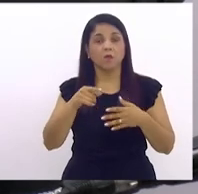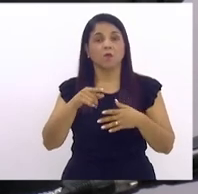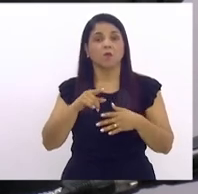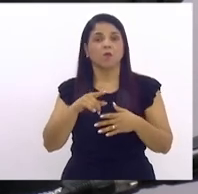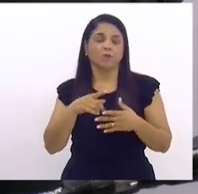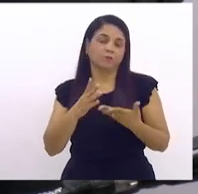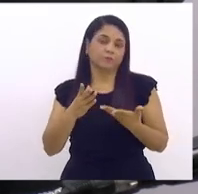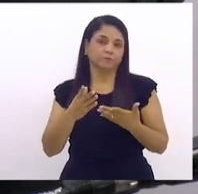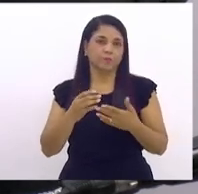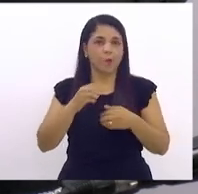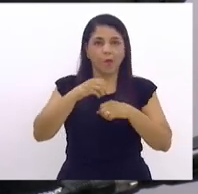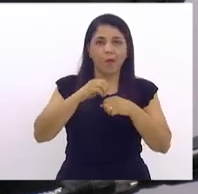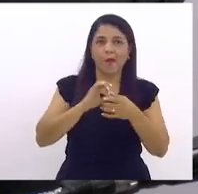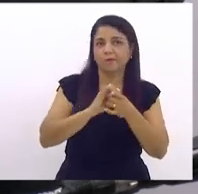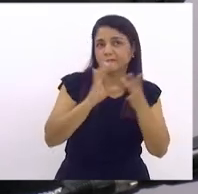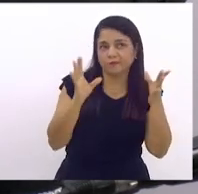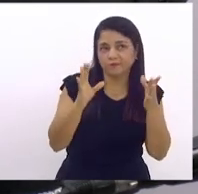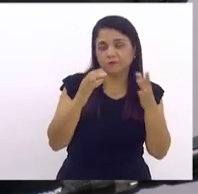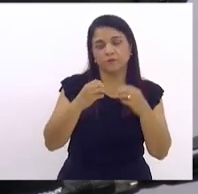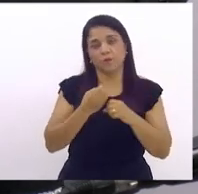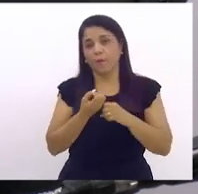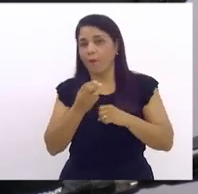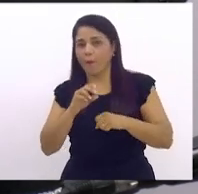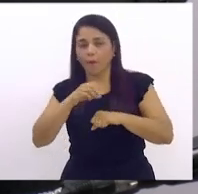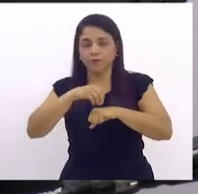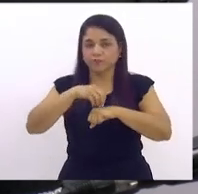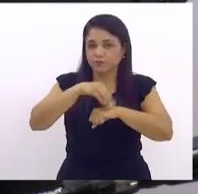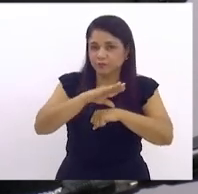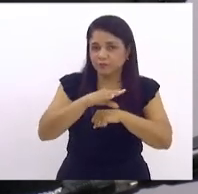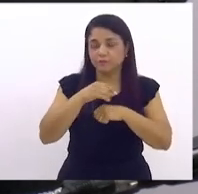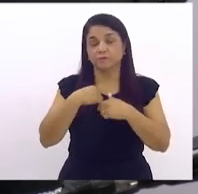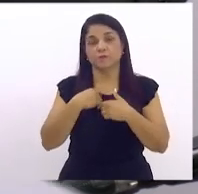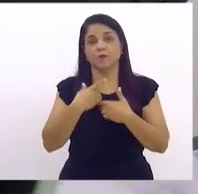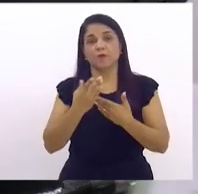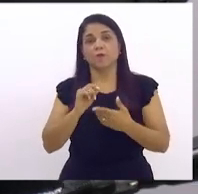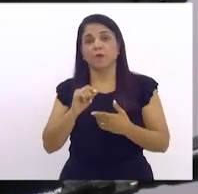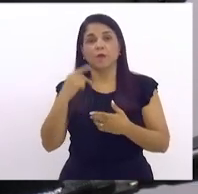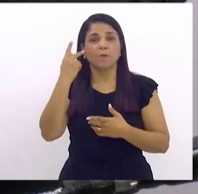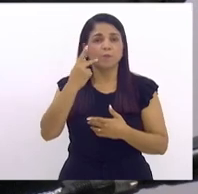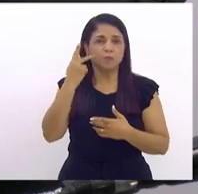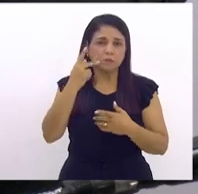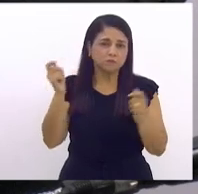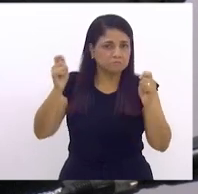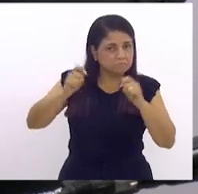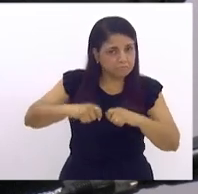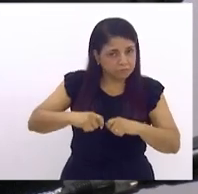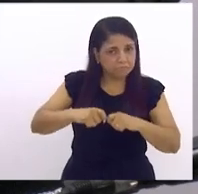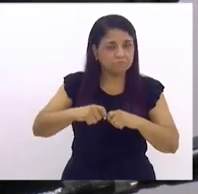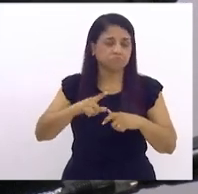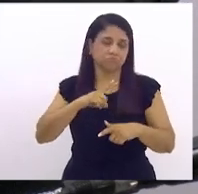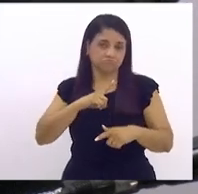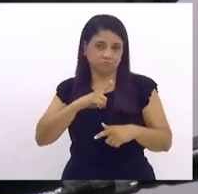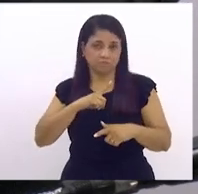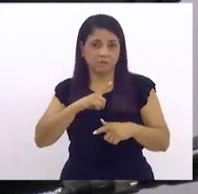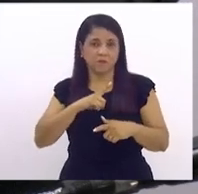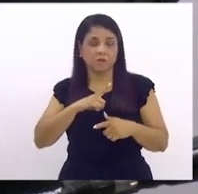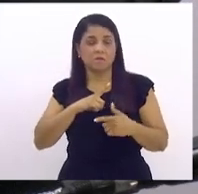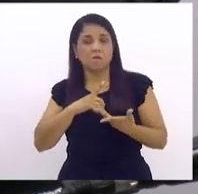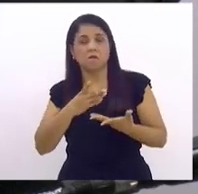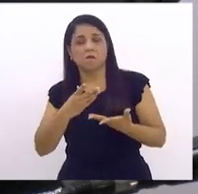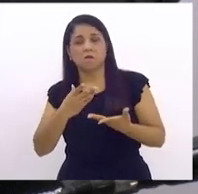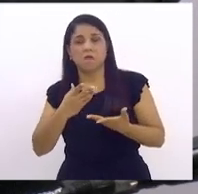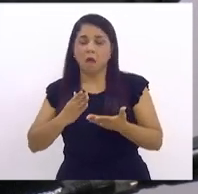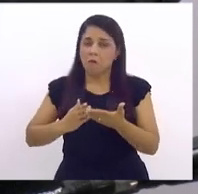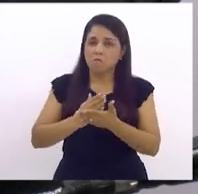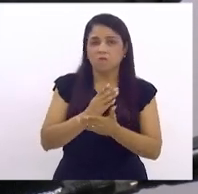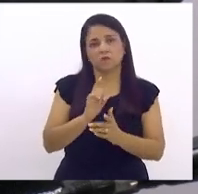por autorizativo, se é por indicação. A fatura política qualquer um pode ter, bastando protocolar, ser aprovado e tudo